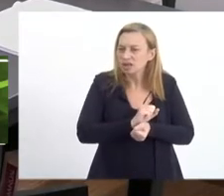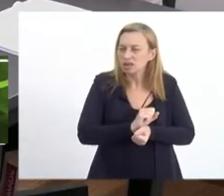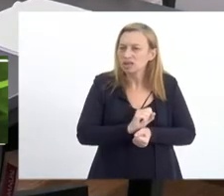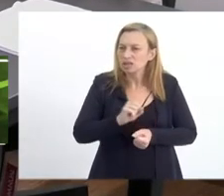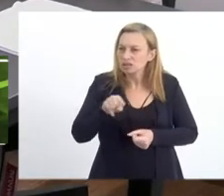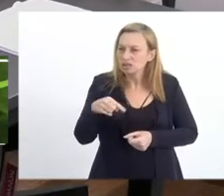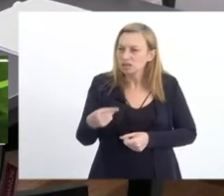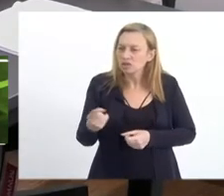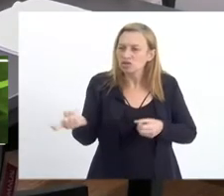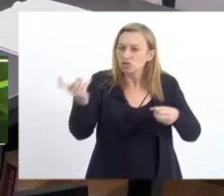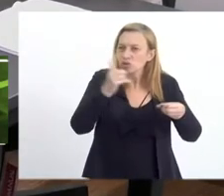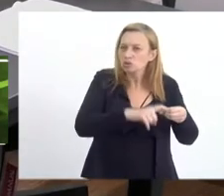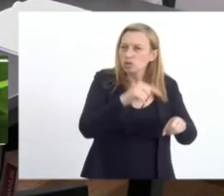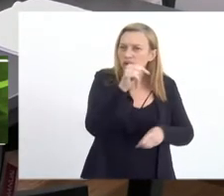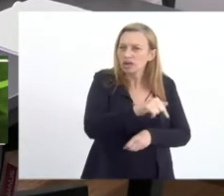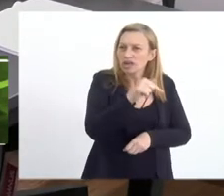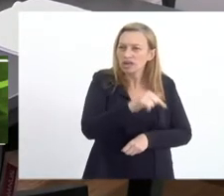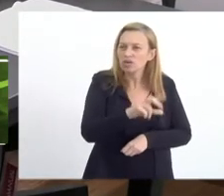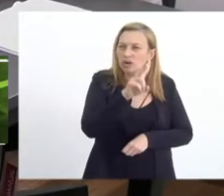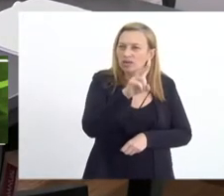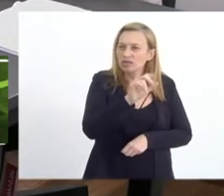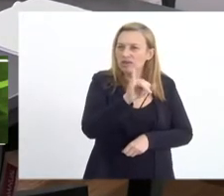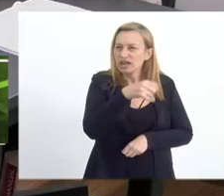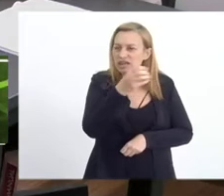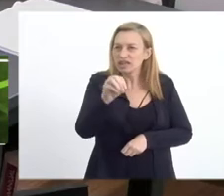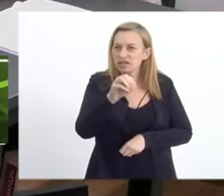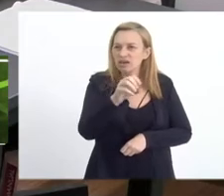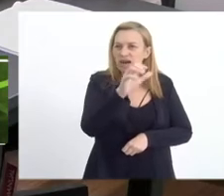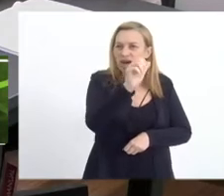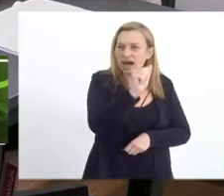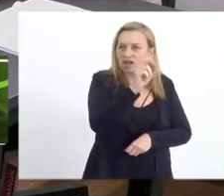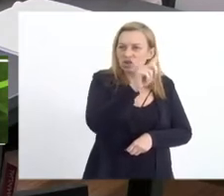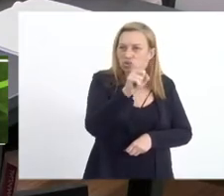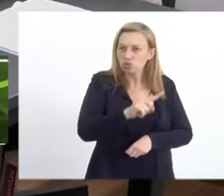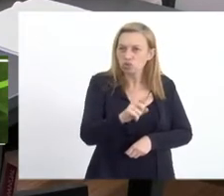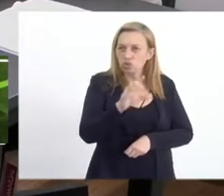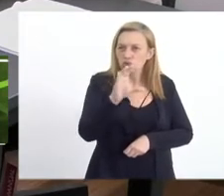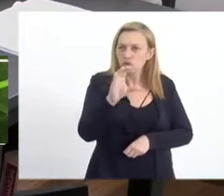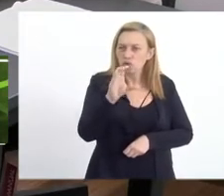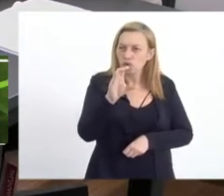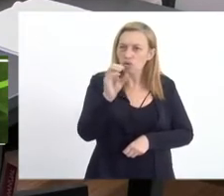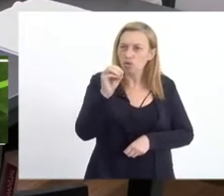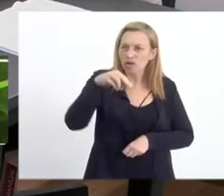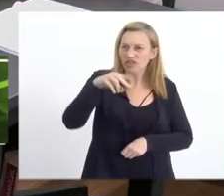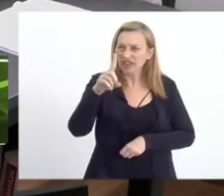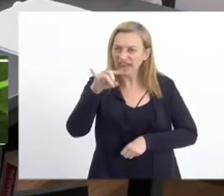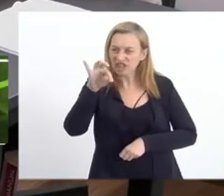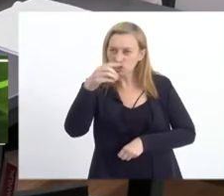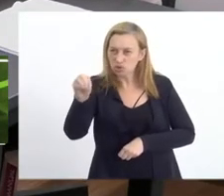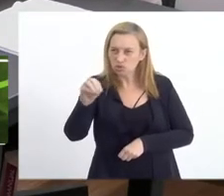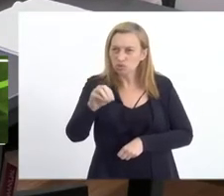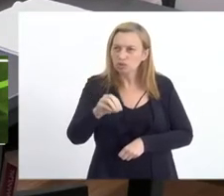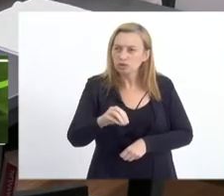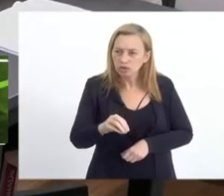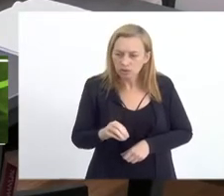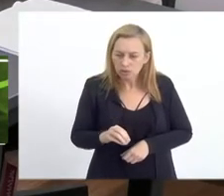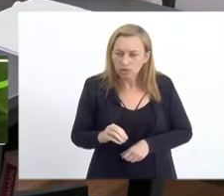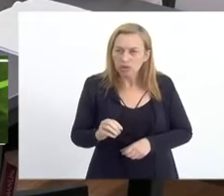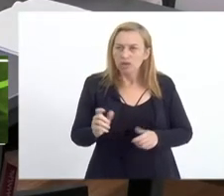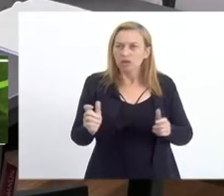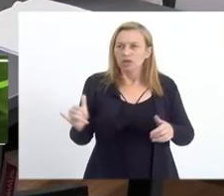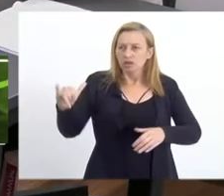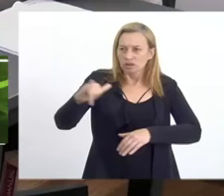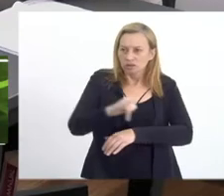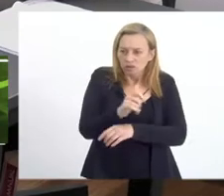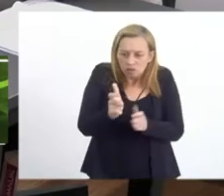Posteriormente, a gente retornou aqui com a aviação da Azul Connect. E era uma aeronave de pequeno porte